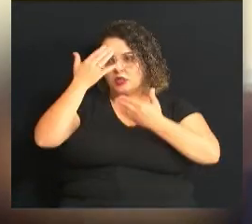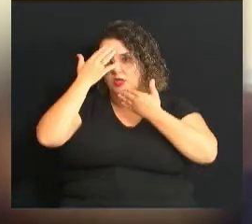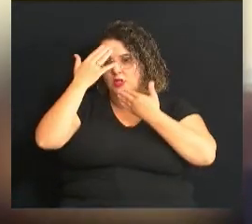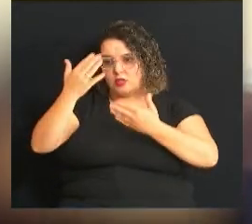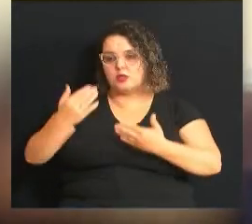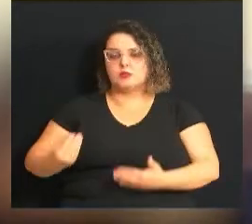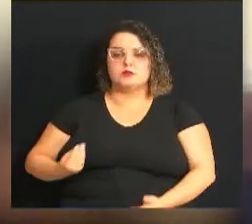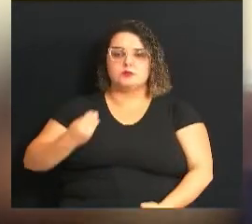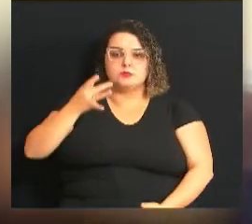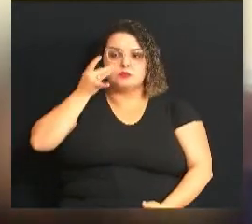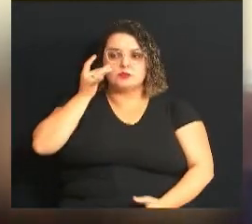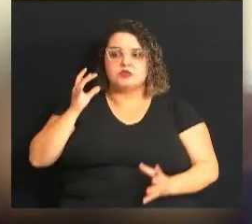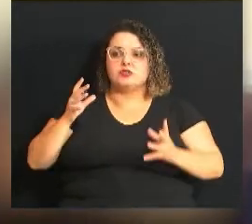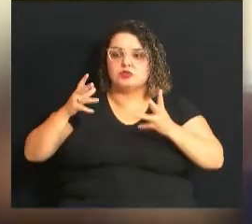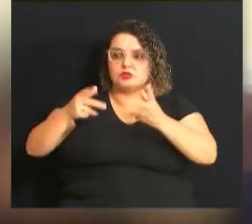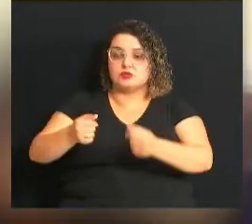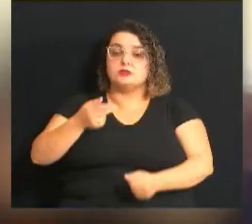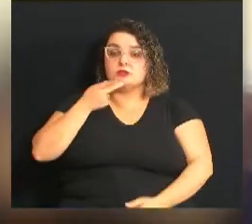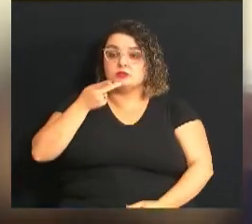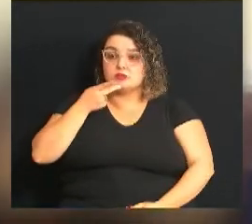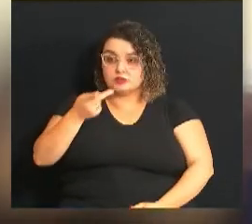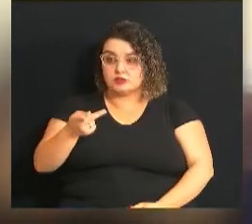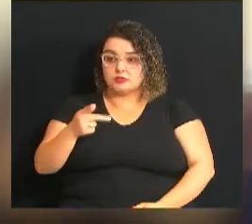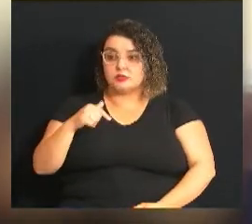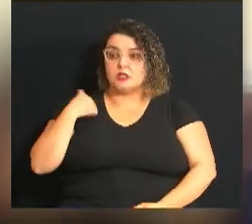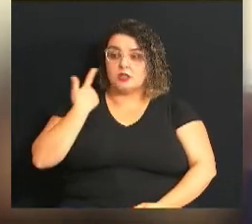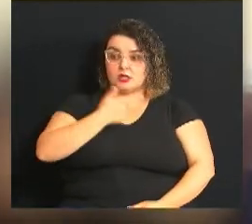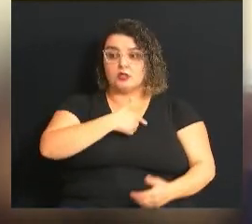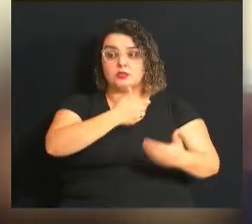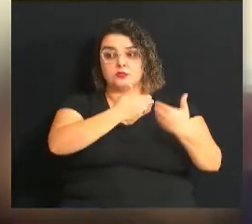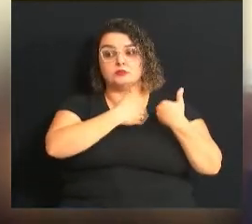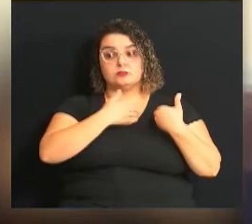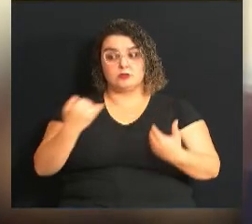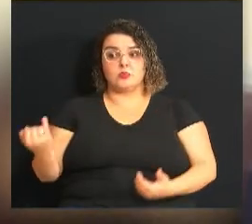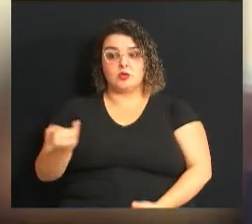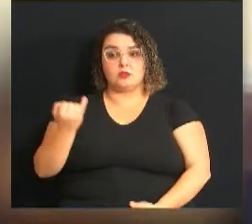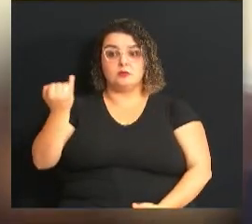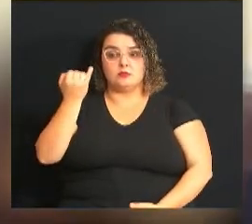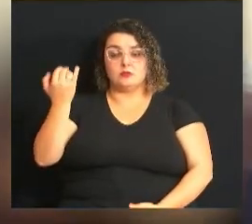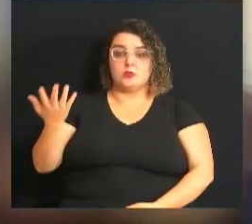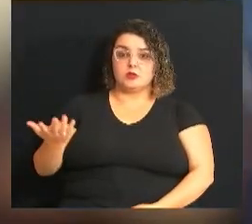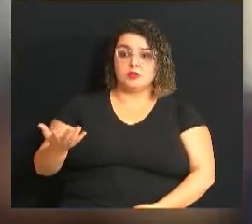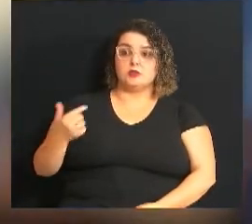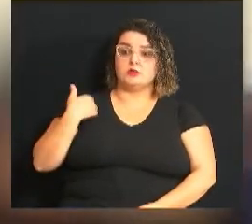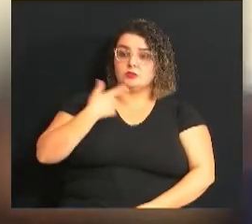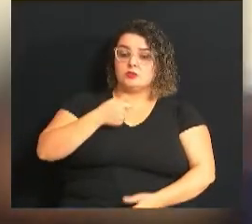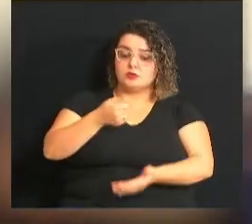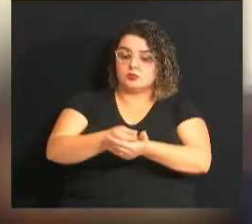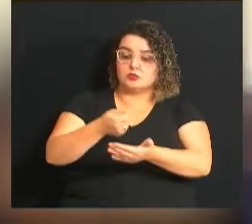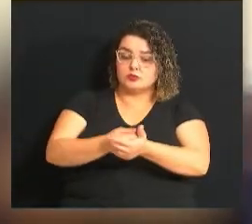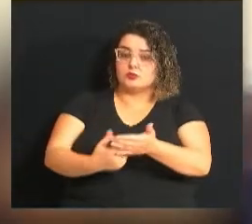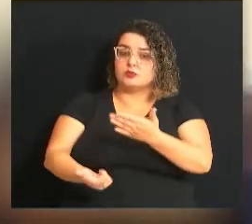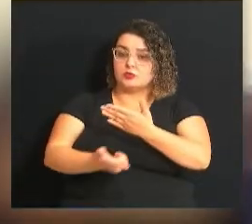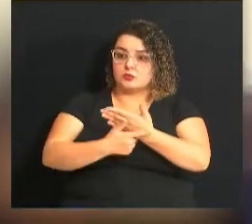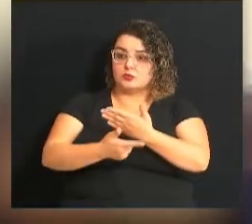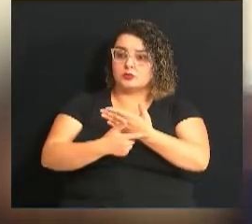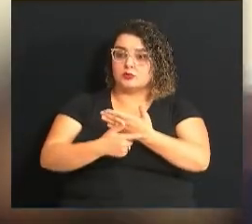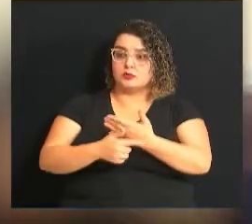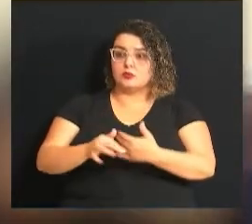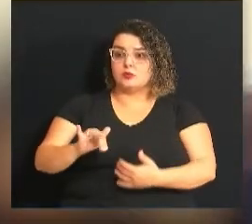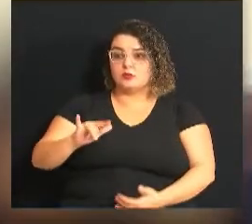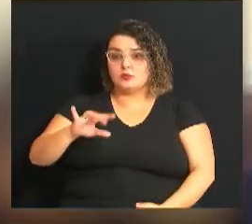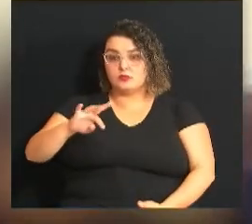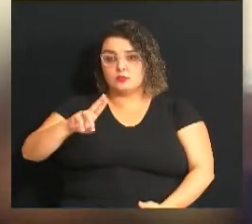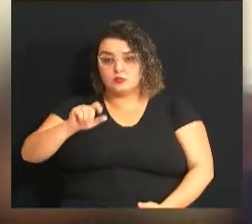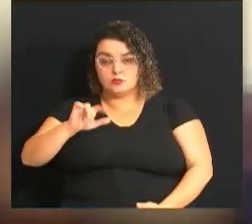de todos e dizer que a nossa responsabilidade é muito grande e nós temos que cumprir o nosso papel, que é filtrarmos aquilo que é legal